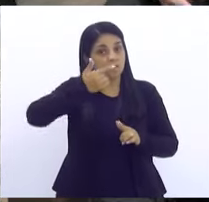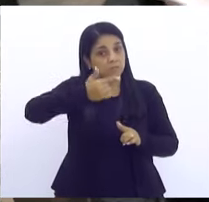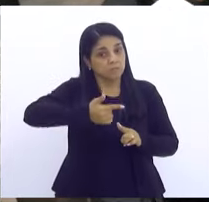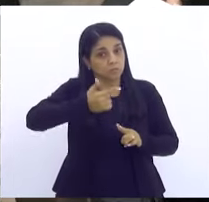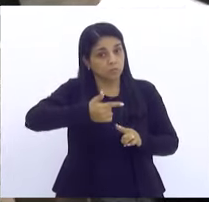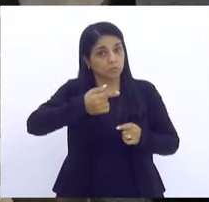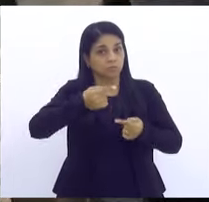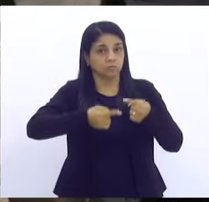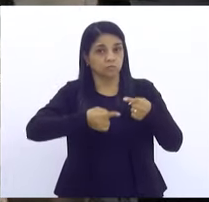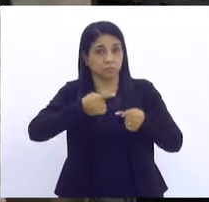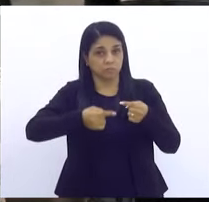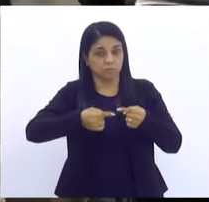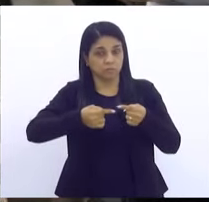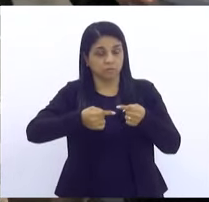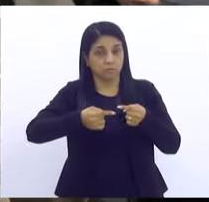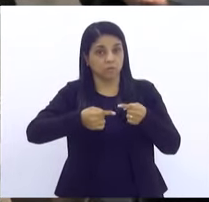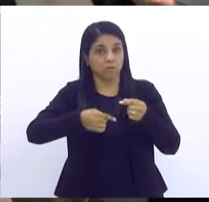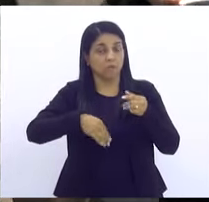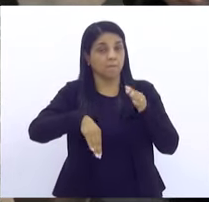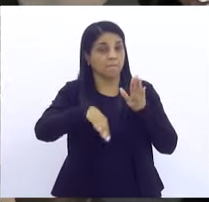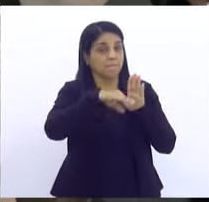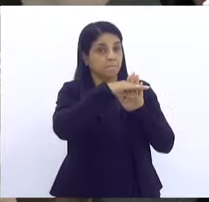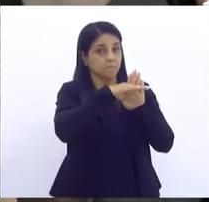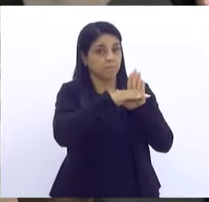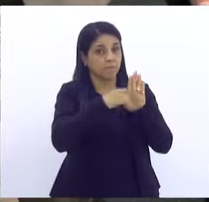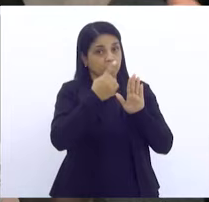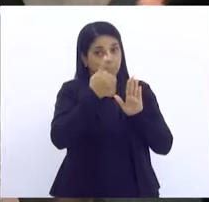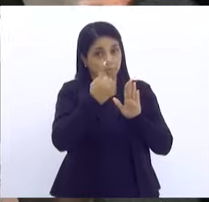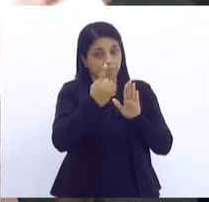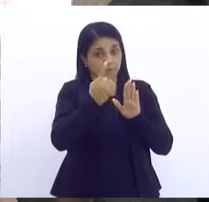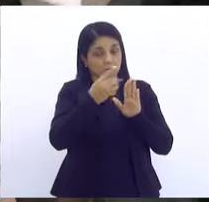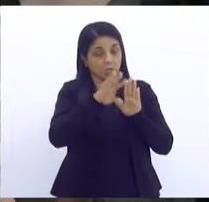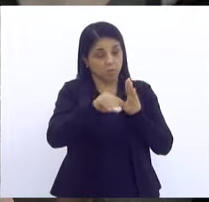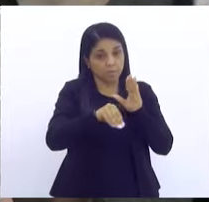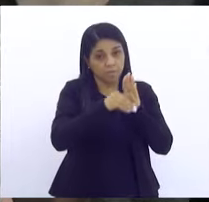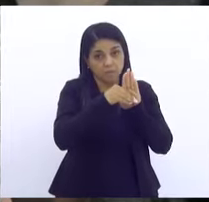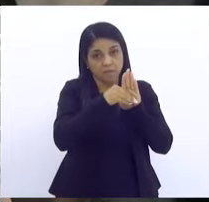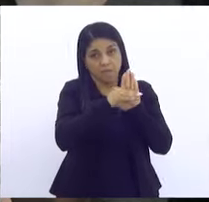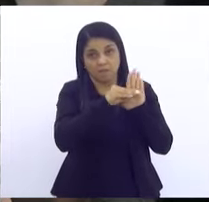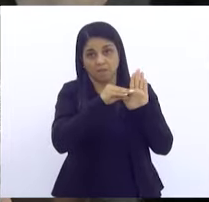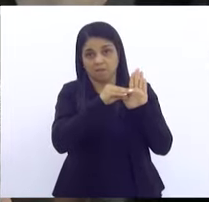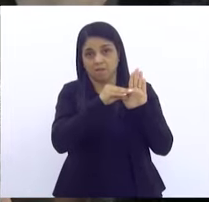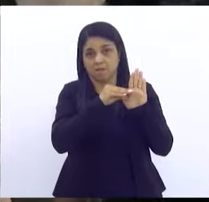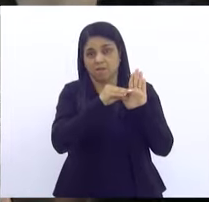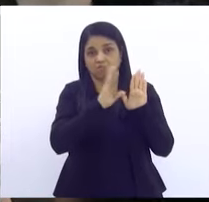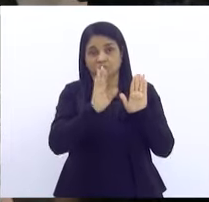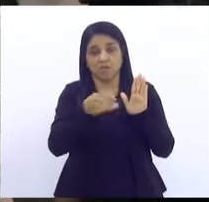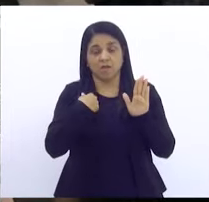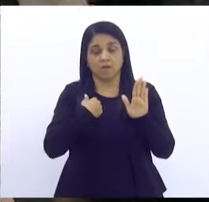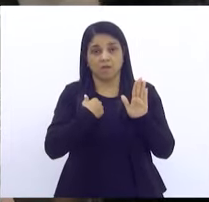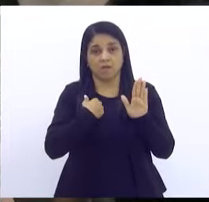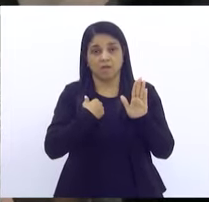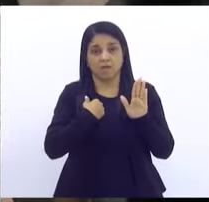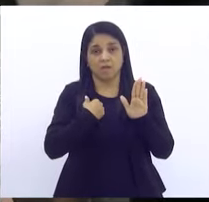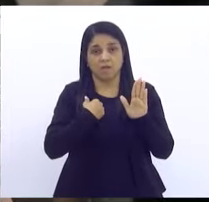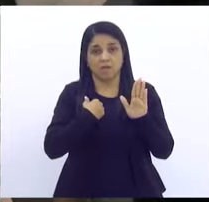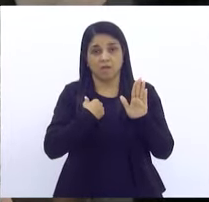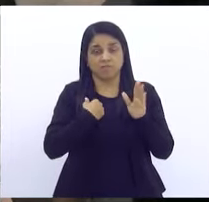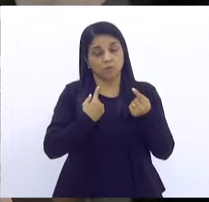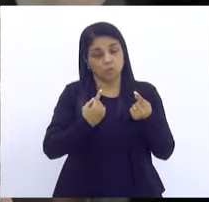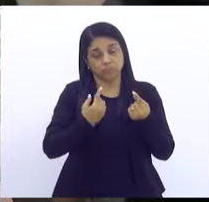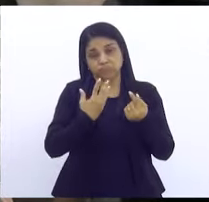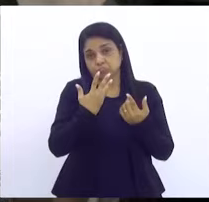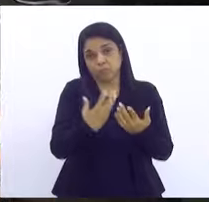discussão. Quando veio em primeira, eu emendei. Emendou. Tanto é que eu fiz emendas, que minhas emendas foram